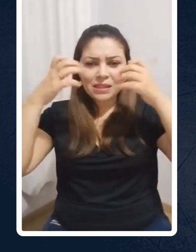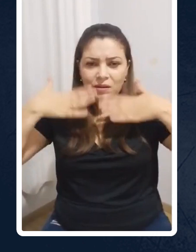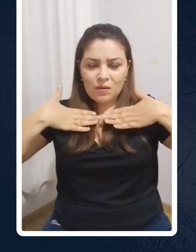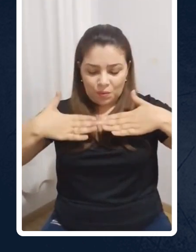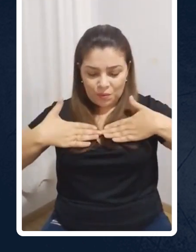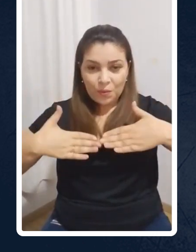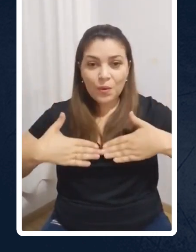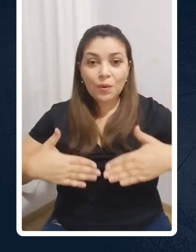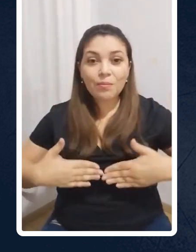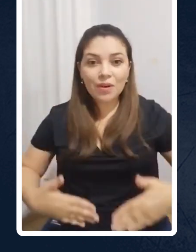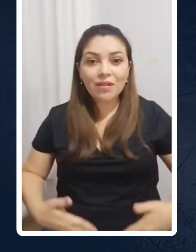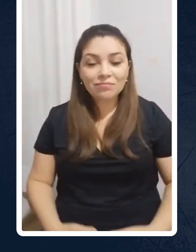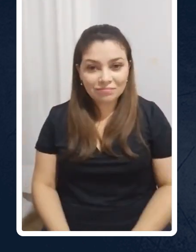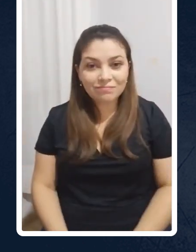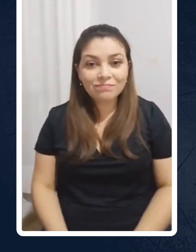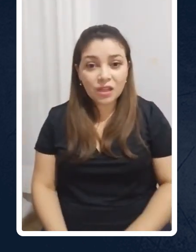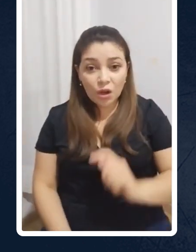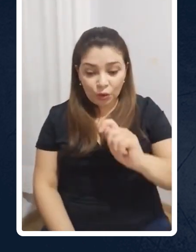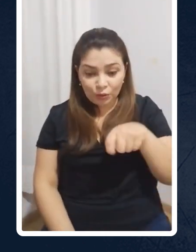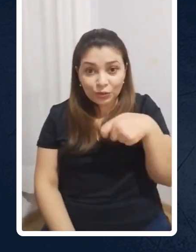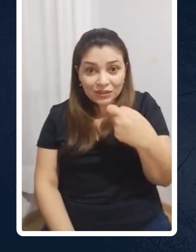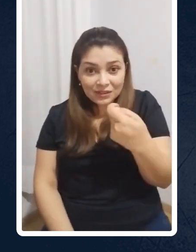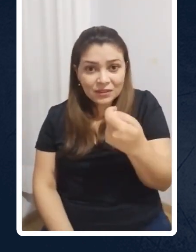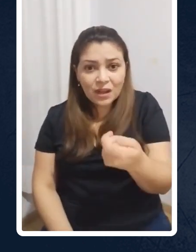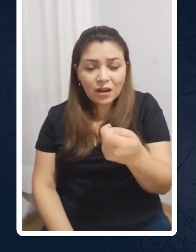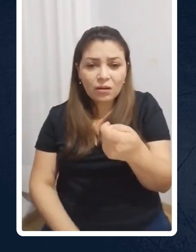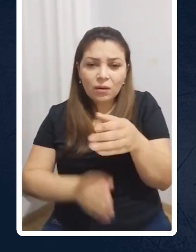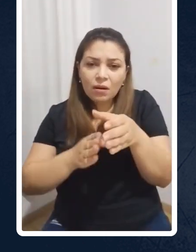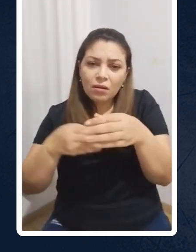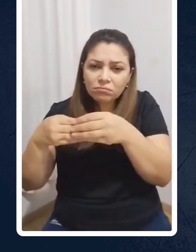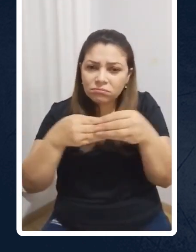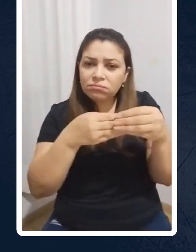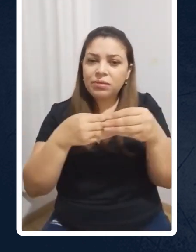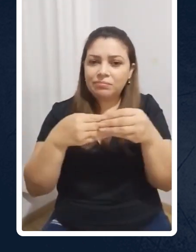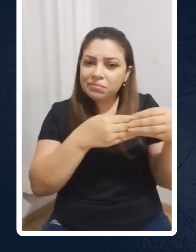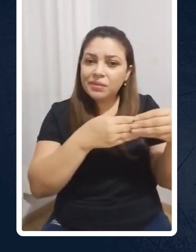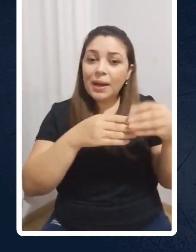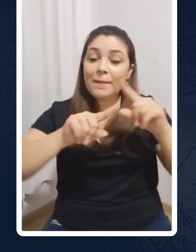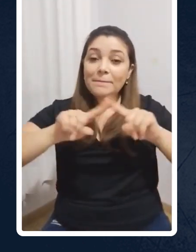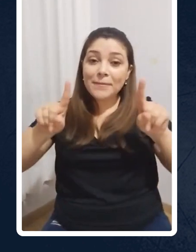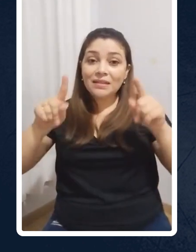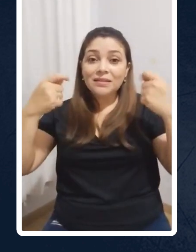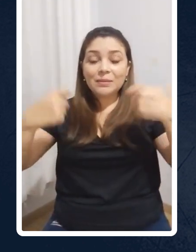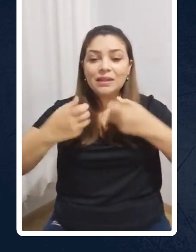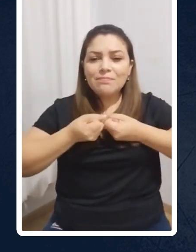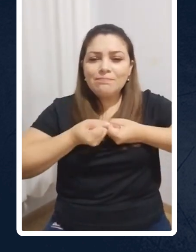O sinal, ele só orienta, mas eu tenho que expressar o que eu estou